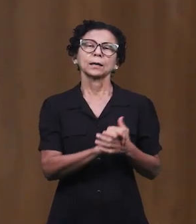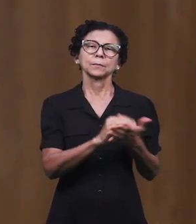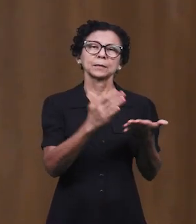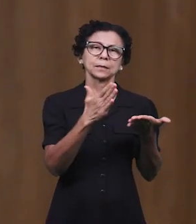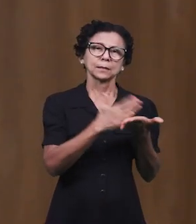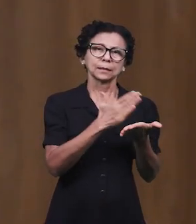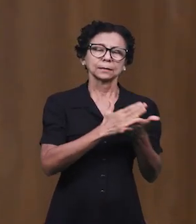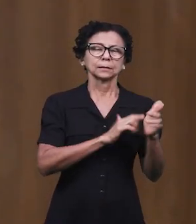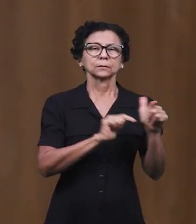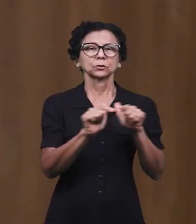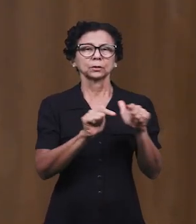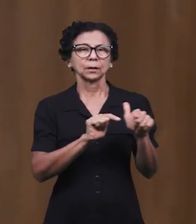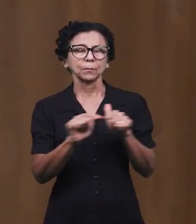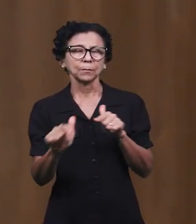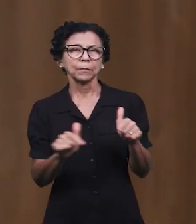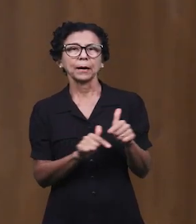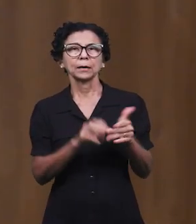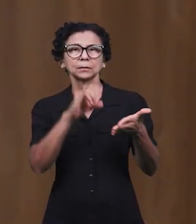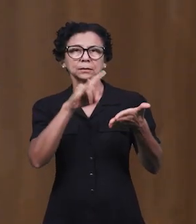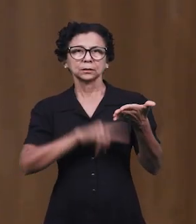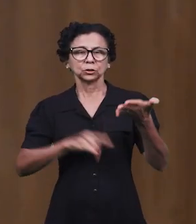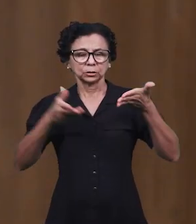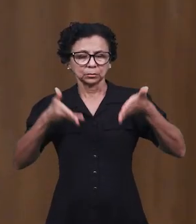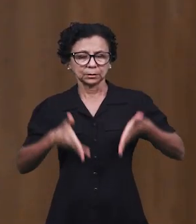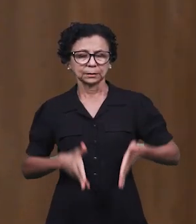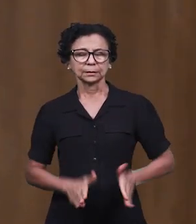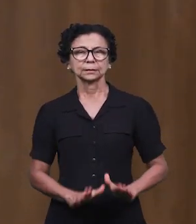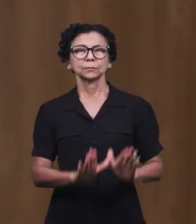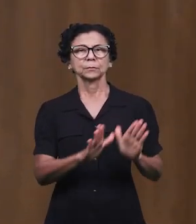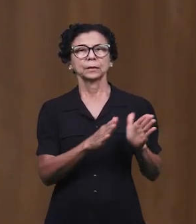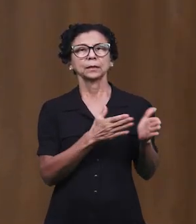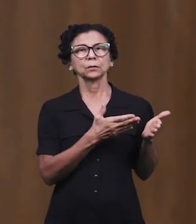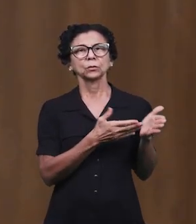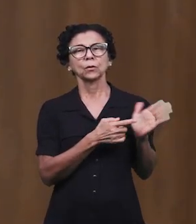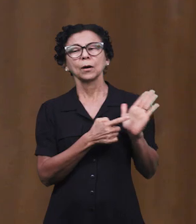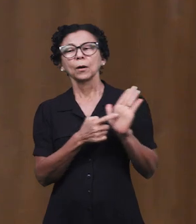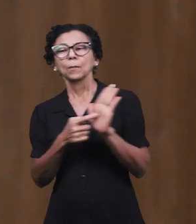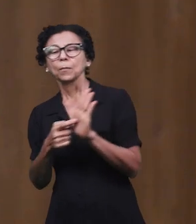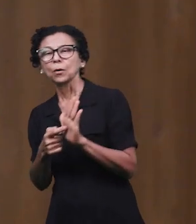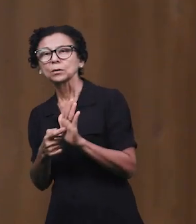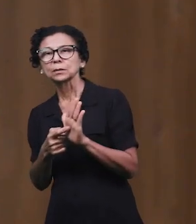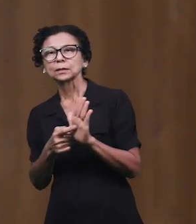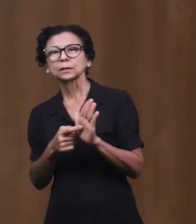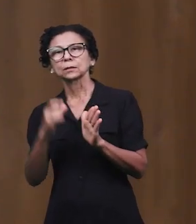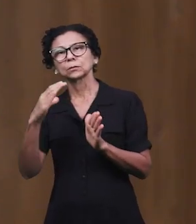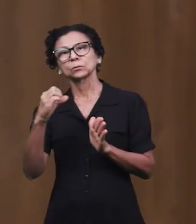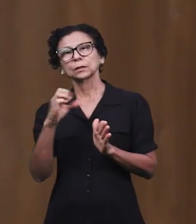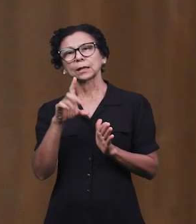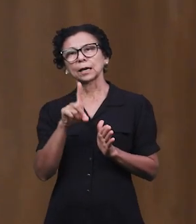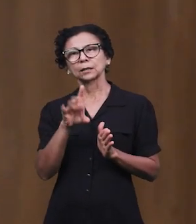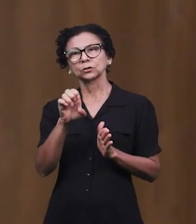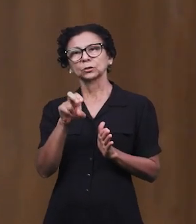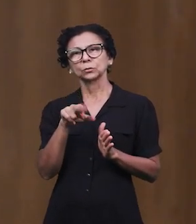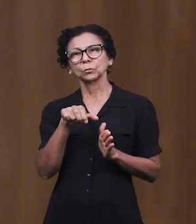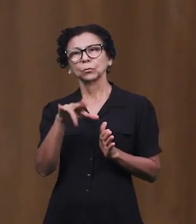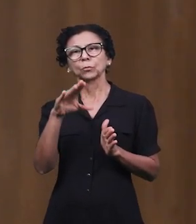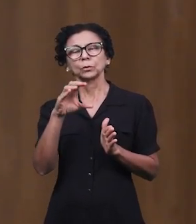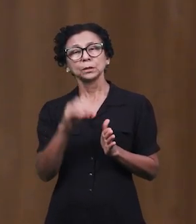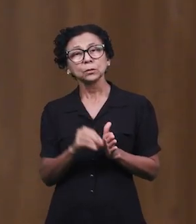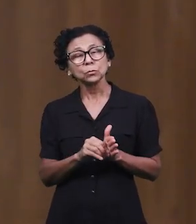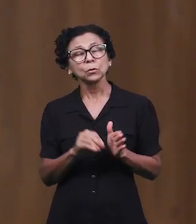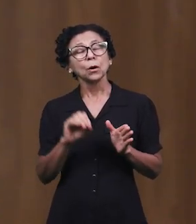das crianças. Faz o cadastro no CAD único e depois liga para o 135 ou faz via internet. Só